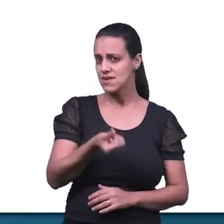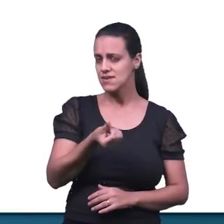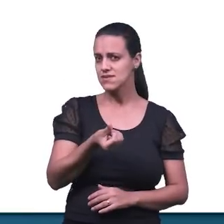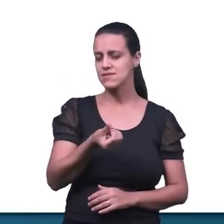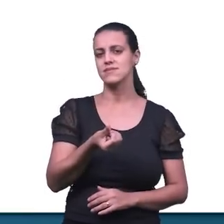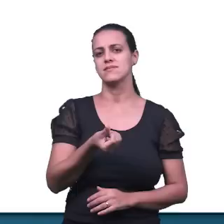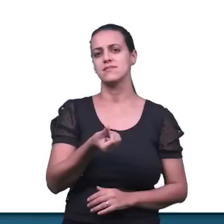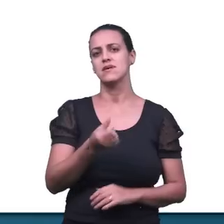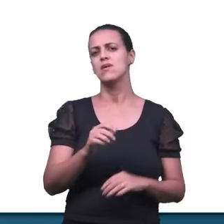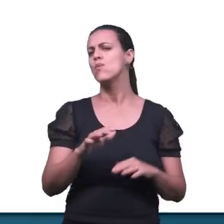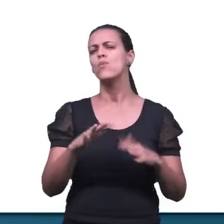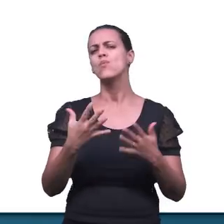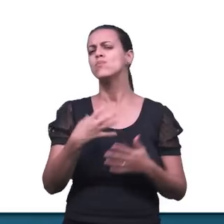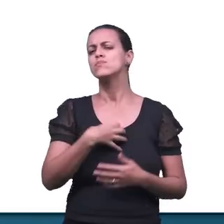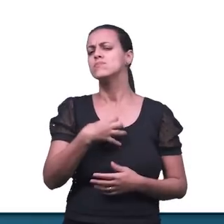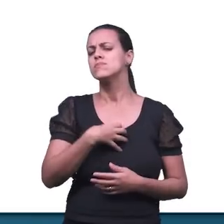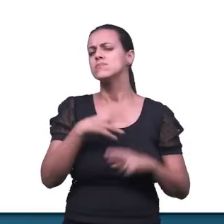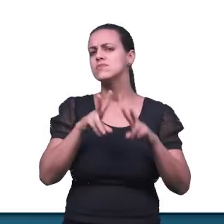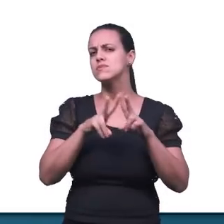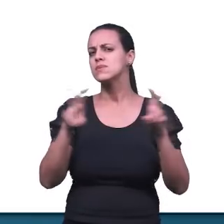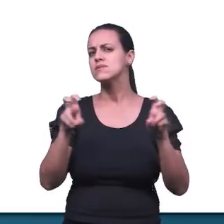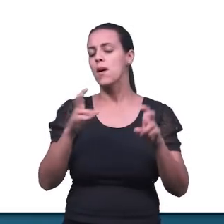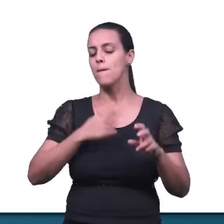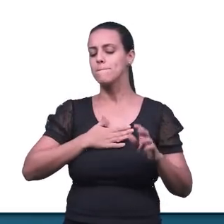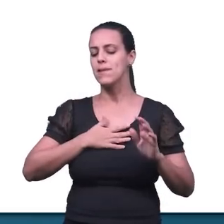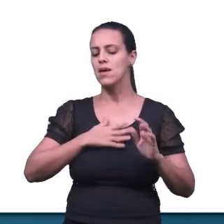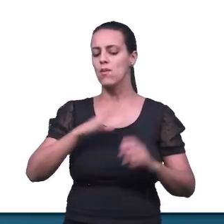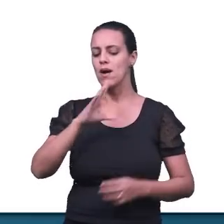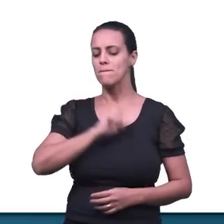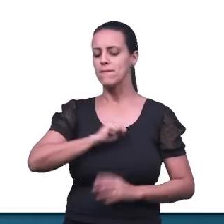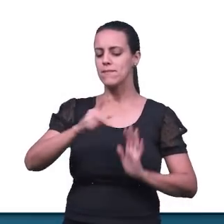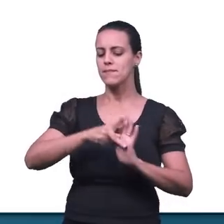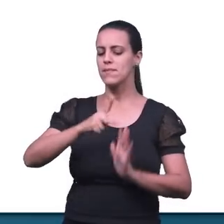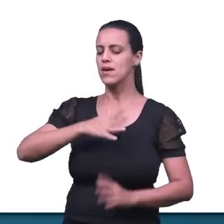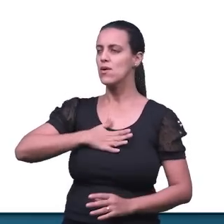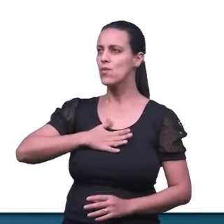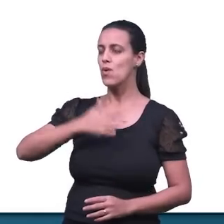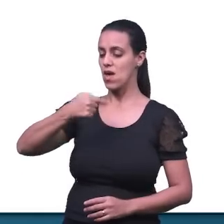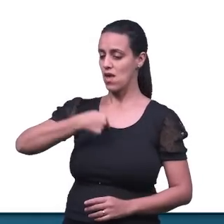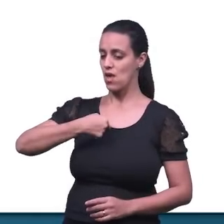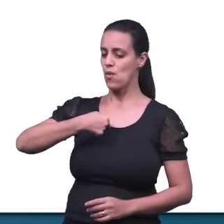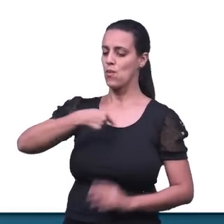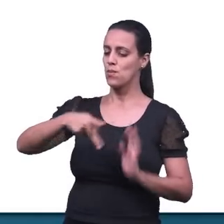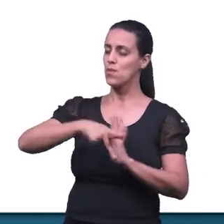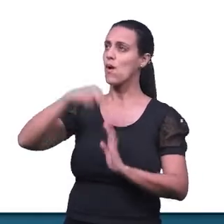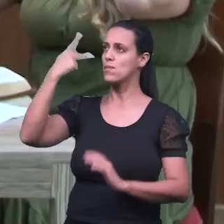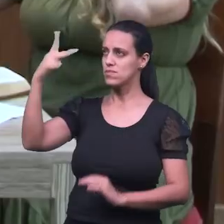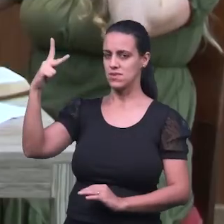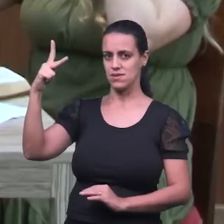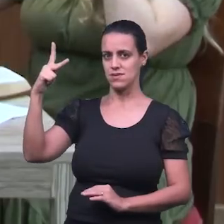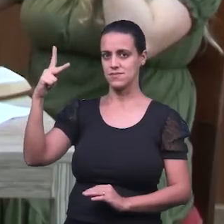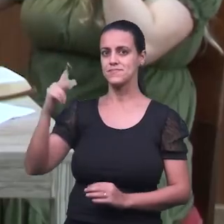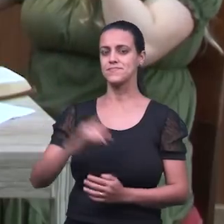16, qual o significado da expressão "o meu amado é meu e eu sou dele"? Temos a participação